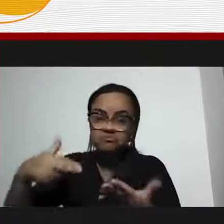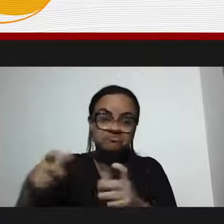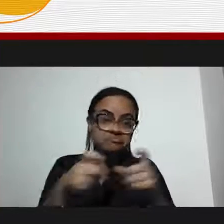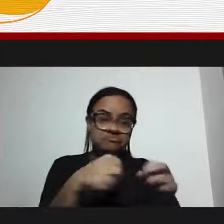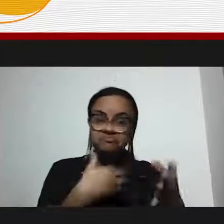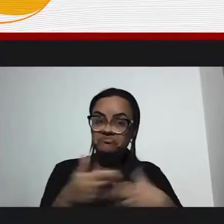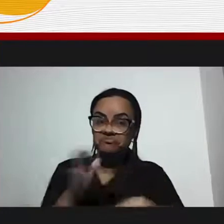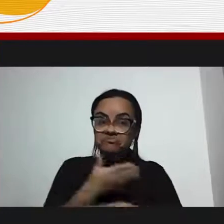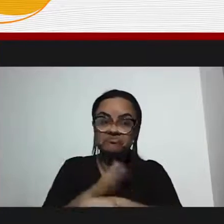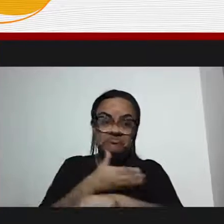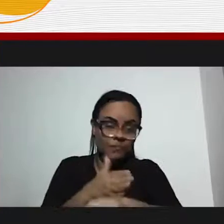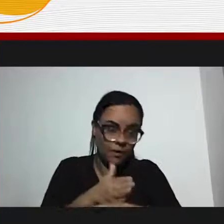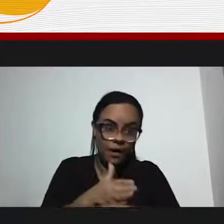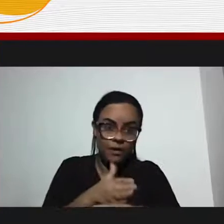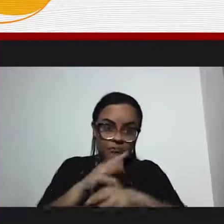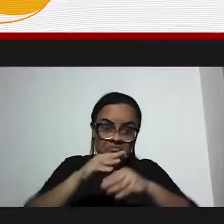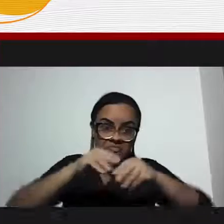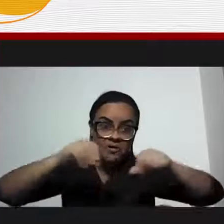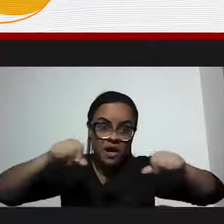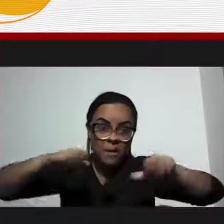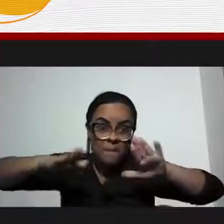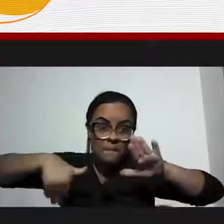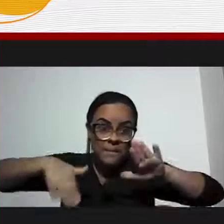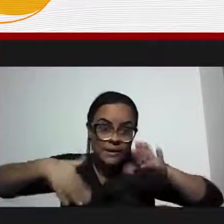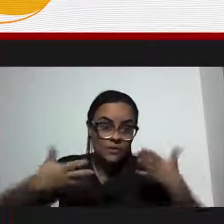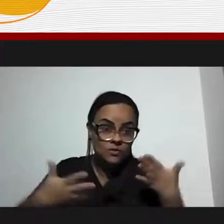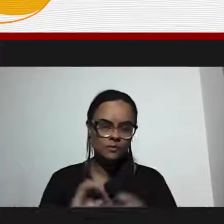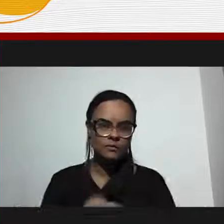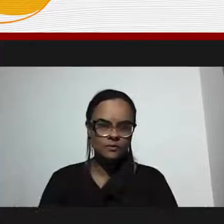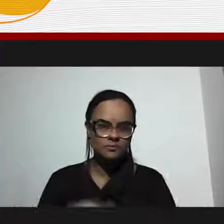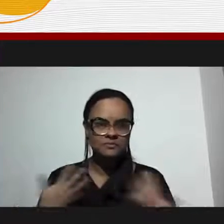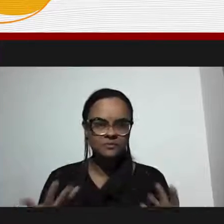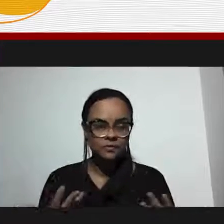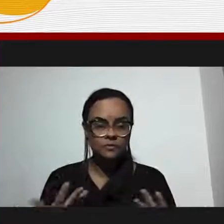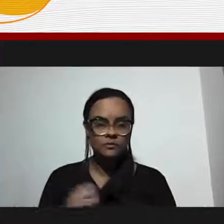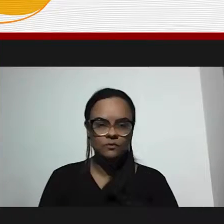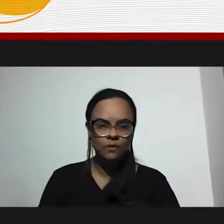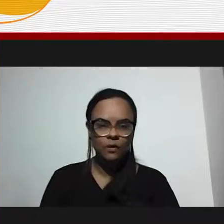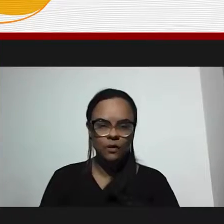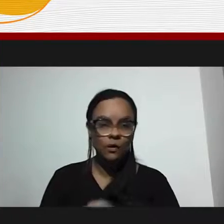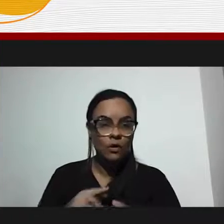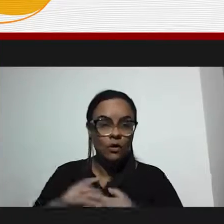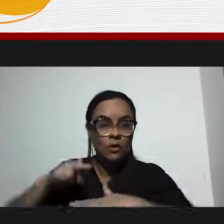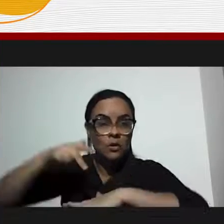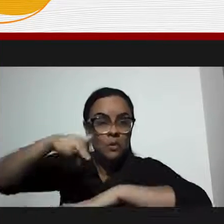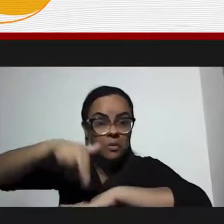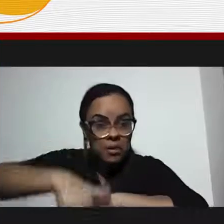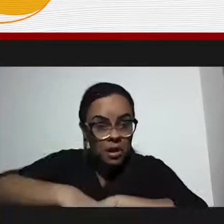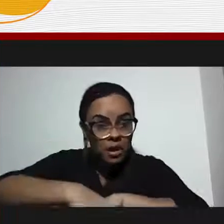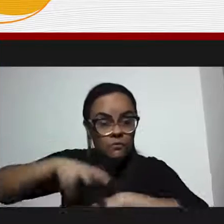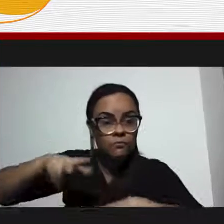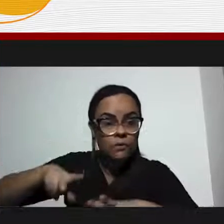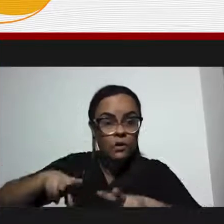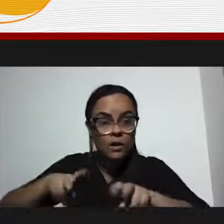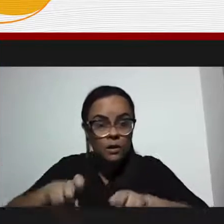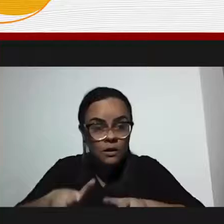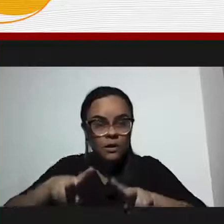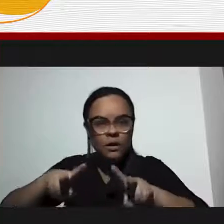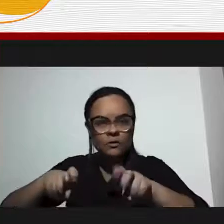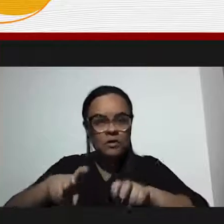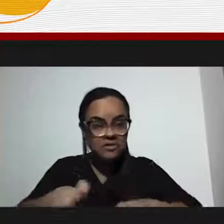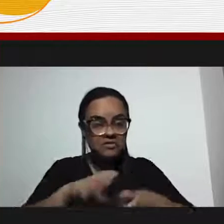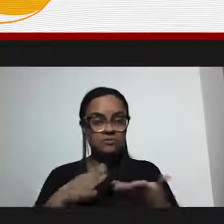treinamento, eu tinha que treinar na areia da praia. Então, quando eu descia o morro correndo, eu subia o morro correndo no